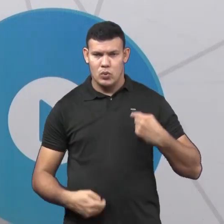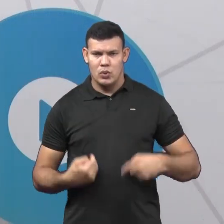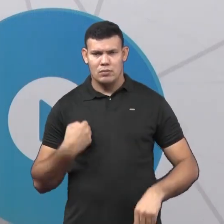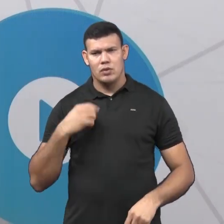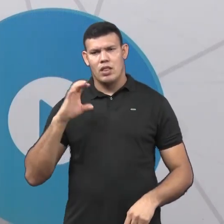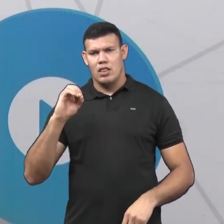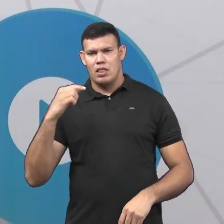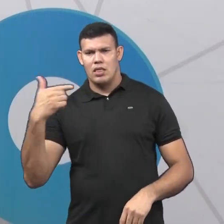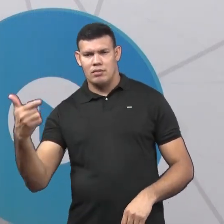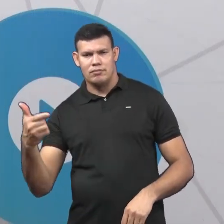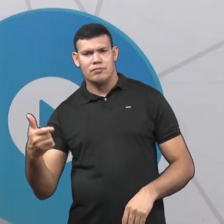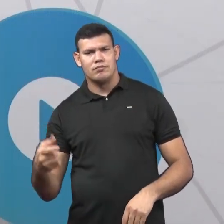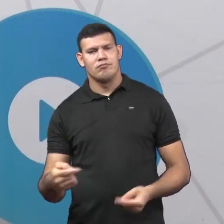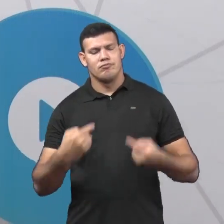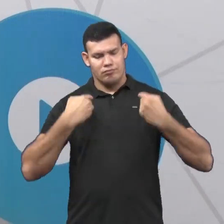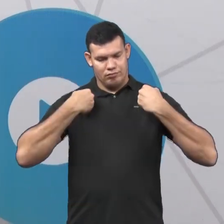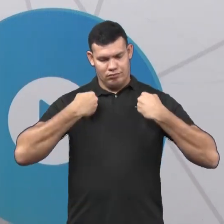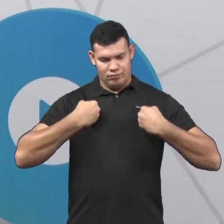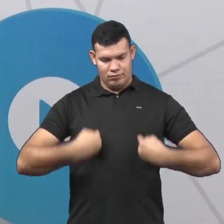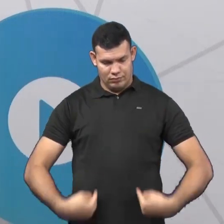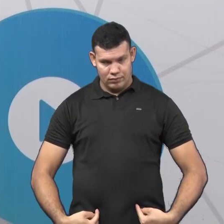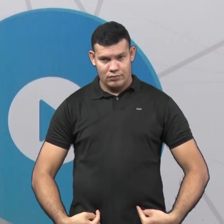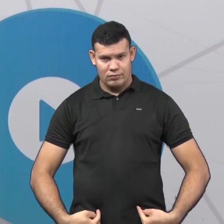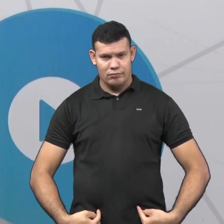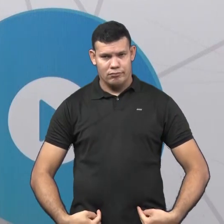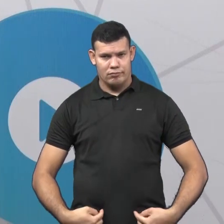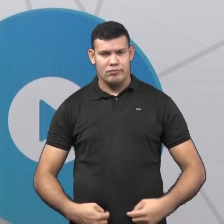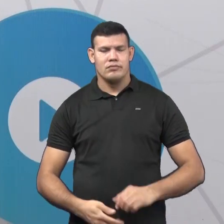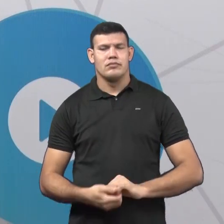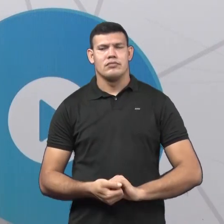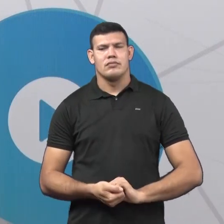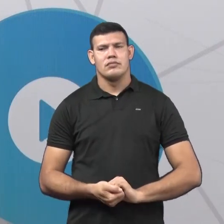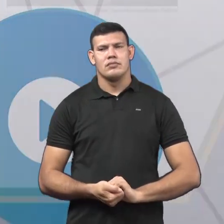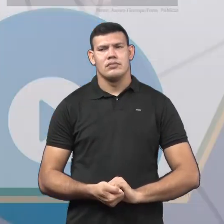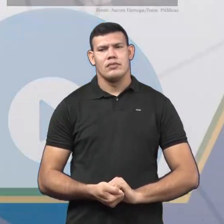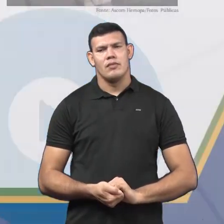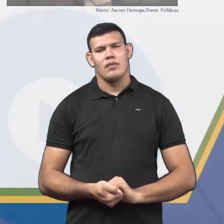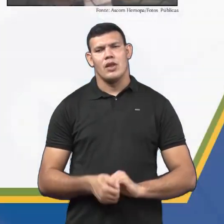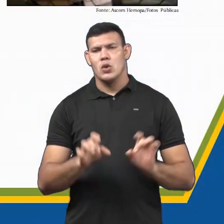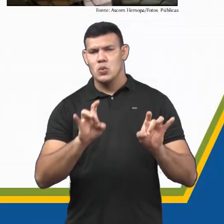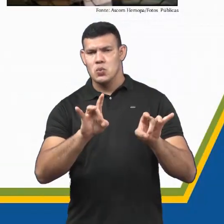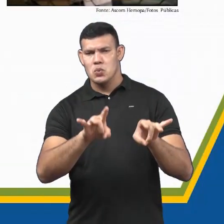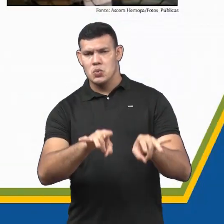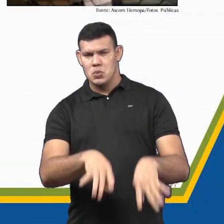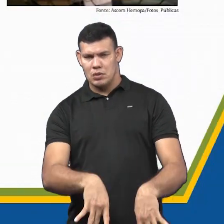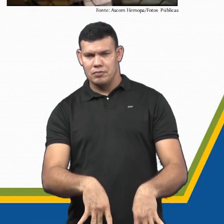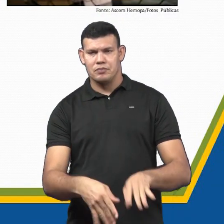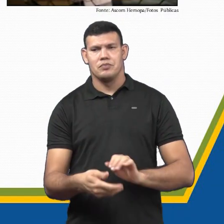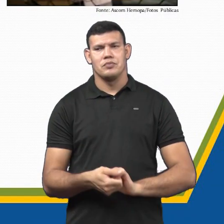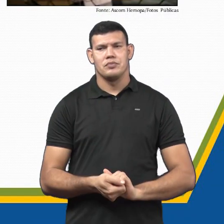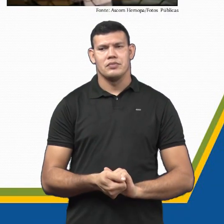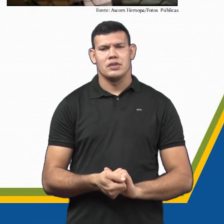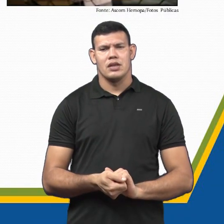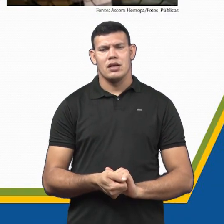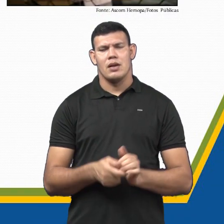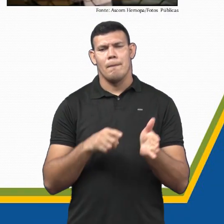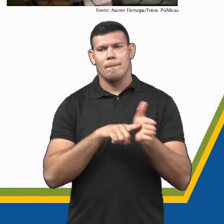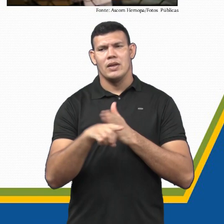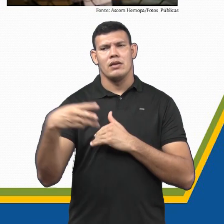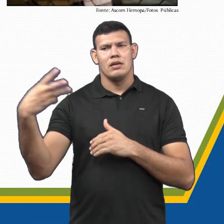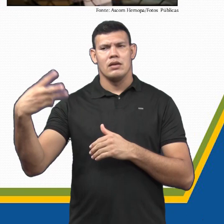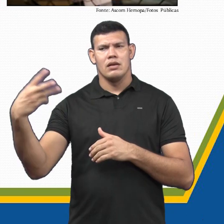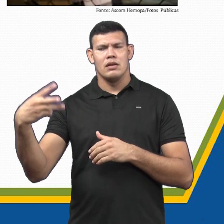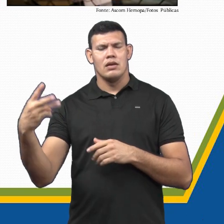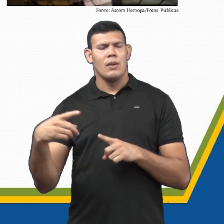os glóbulos brancos eles vão estar relacionados à defesa do nosso corpo. E a última pergunta: qual a importância das